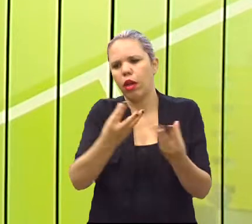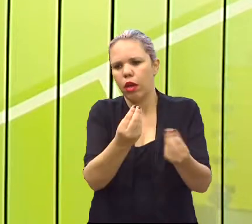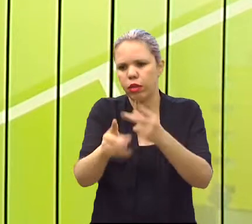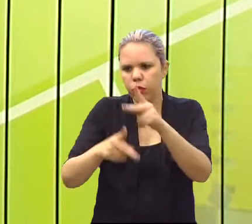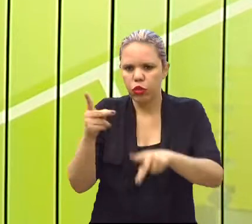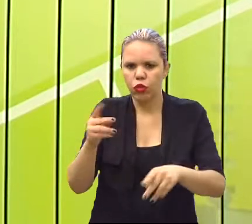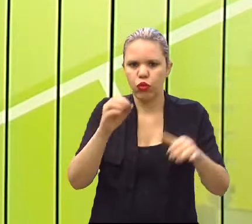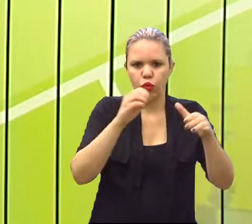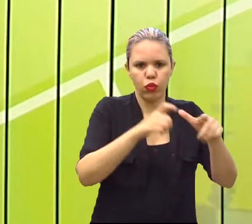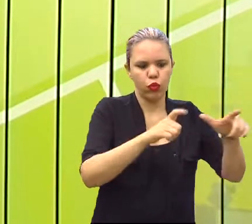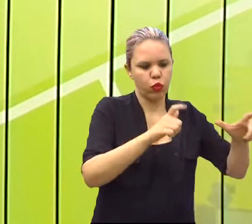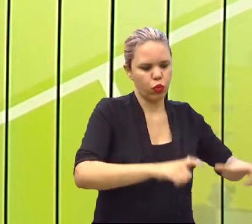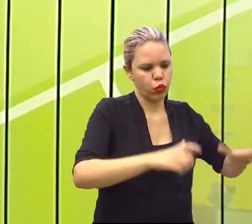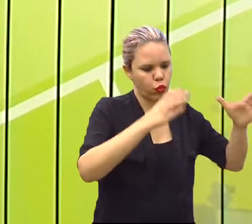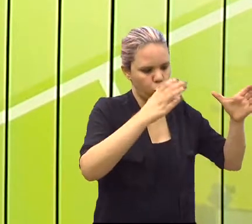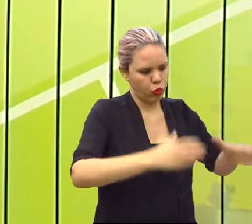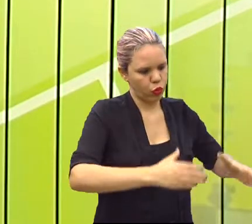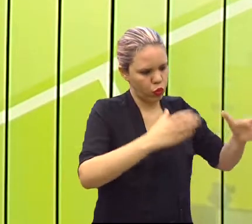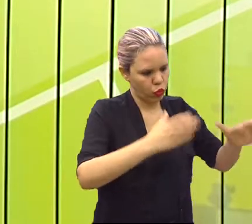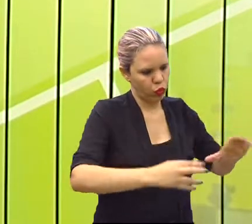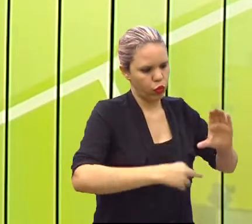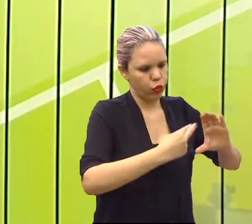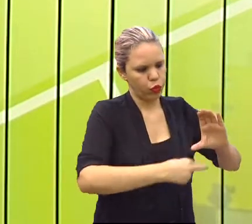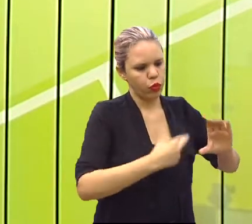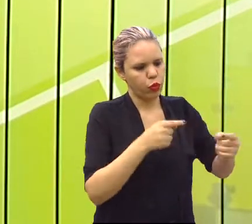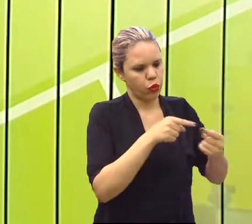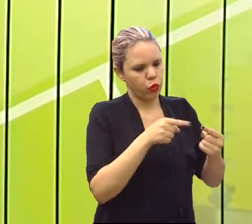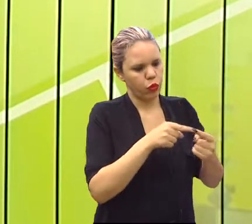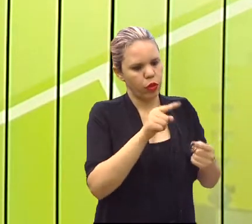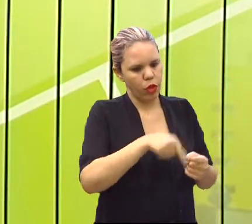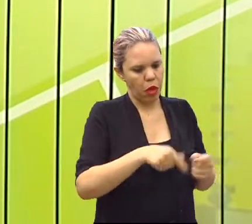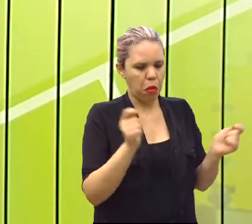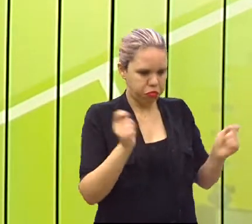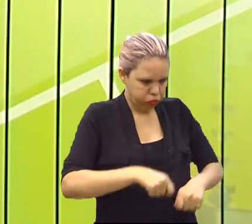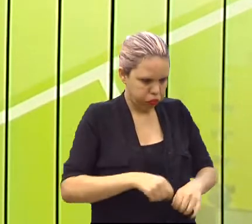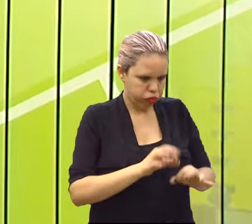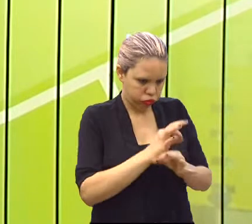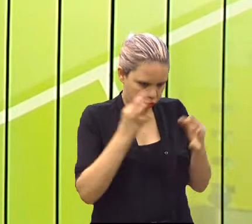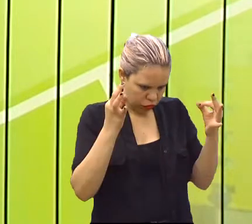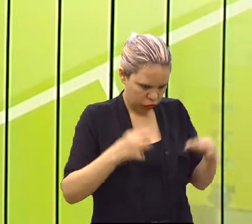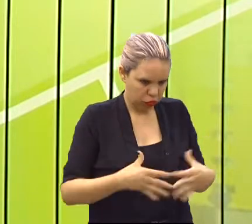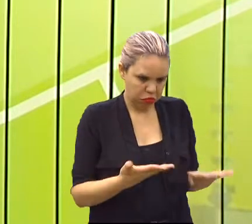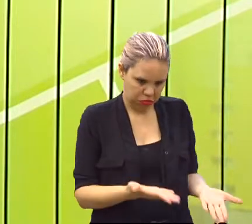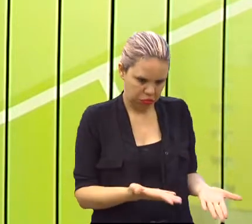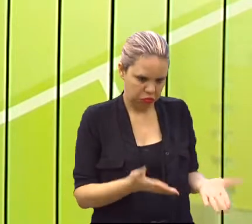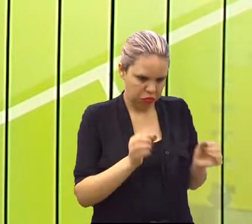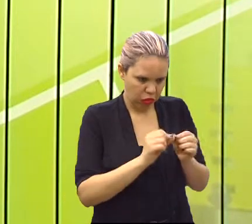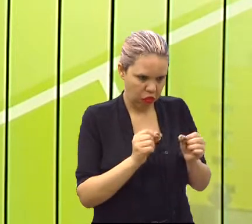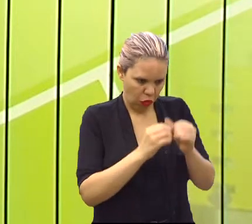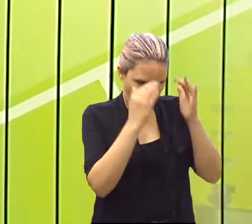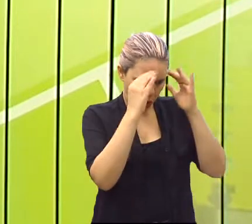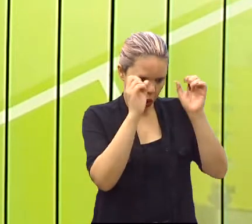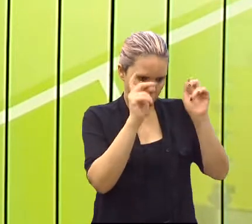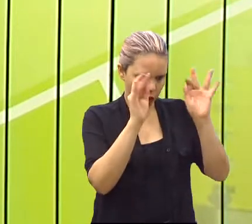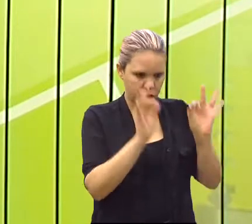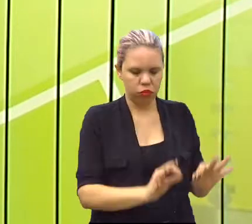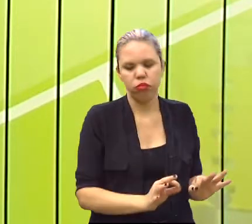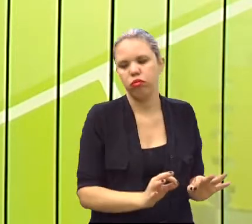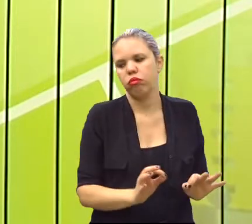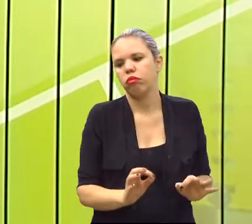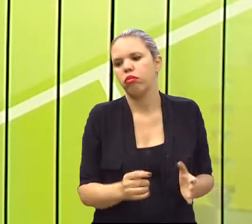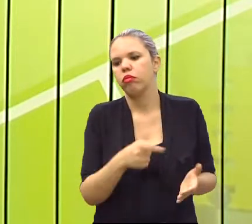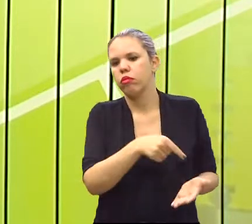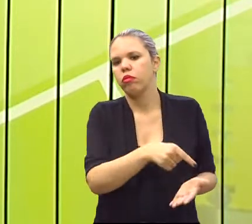que colocar a embalagem no lixo reciclável é o que basta e que ela está fazendo a sua parte